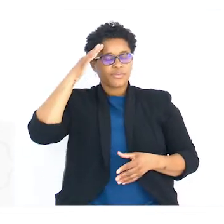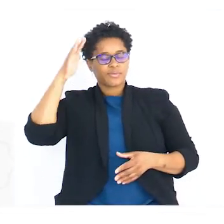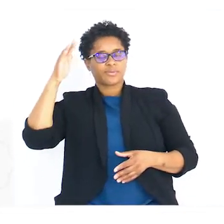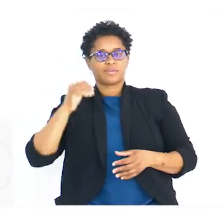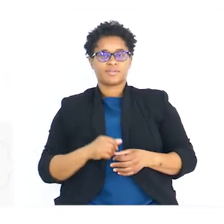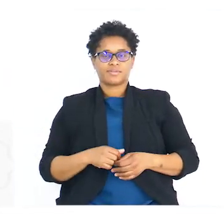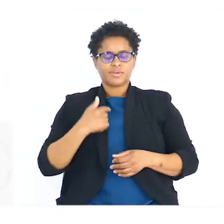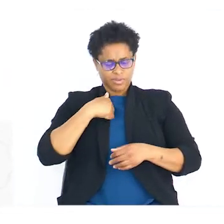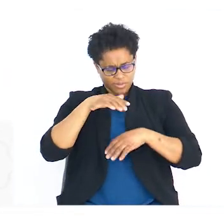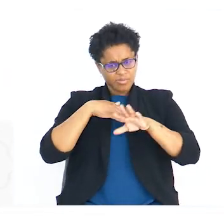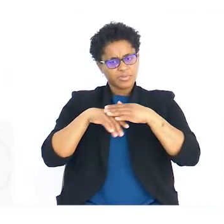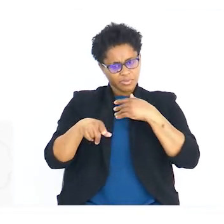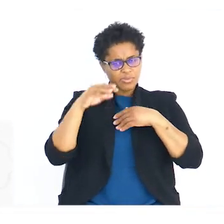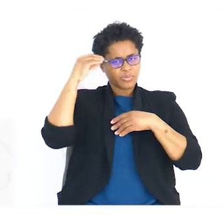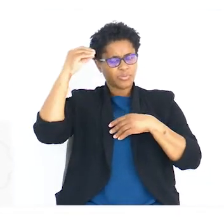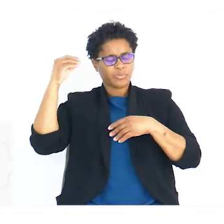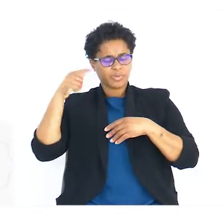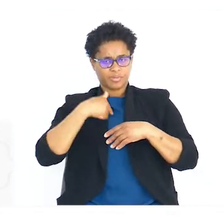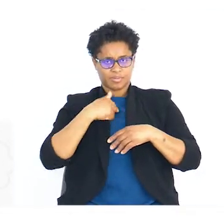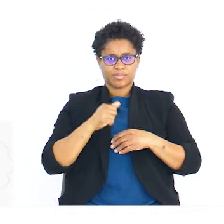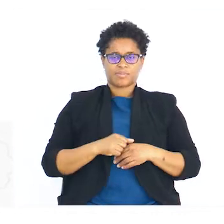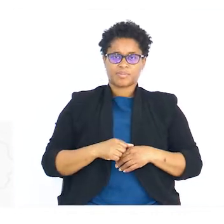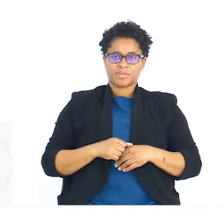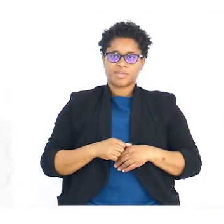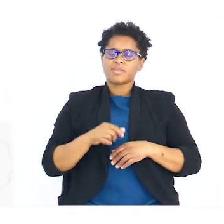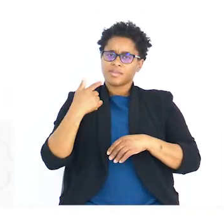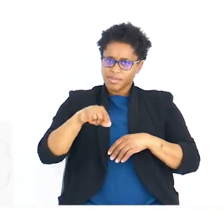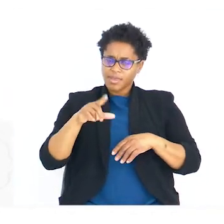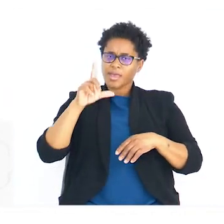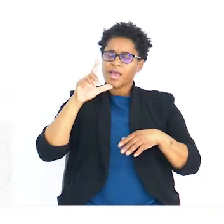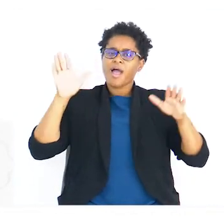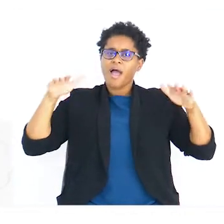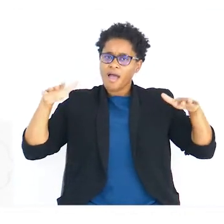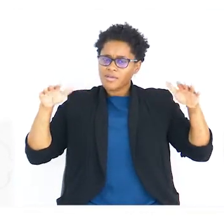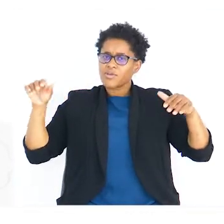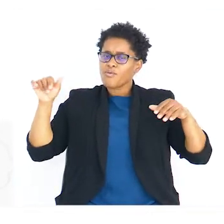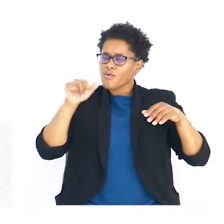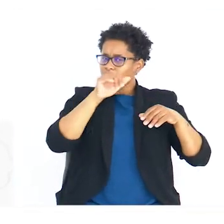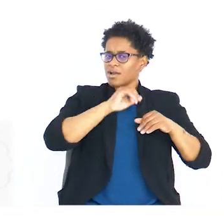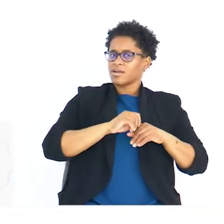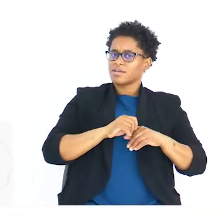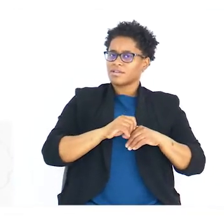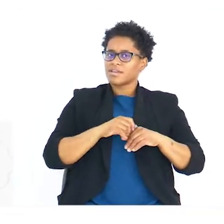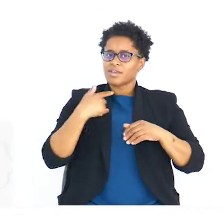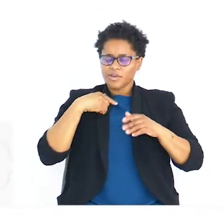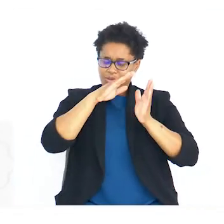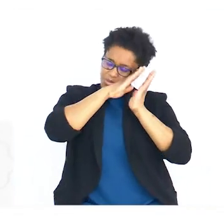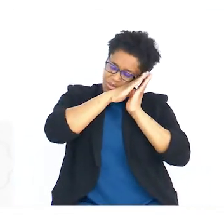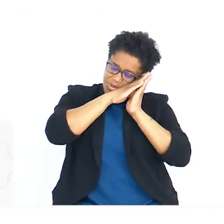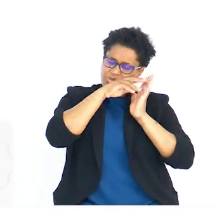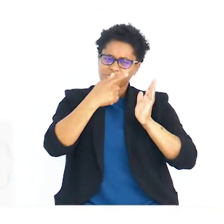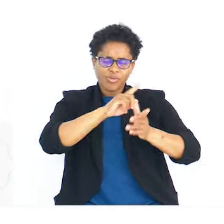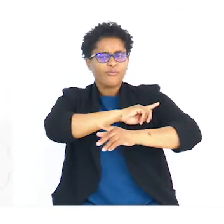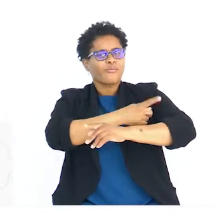Sonhando, realizei o sonho de ter asas e voar. Dormindo, ganhei coragem para